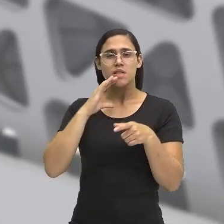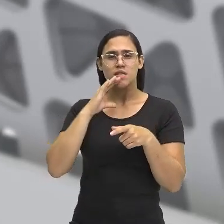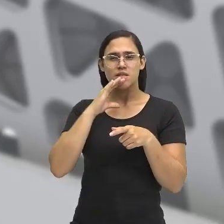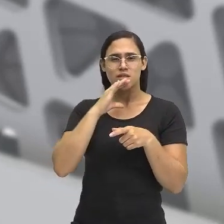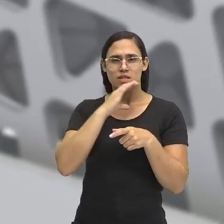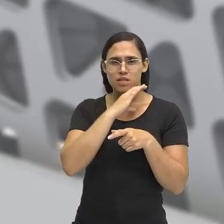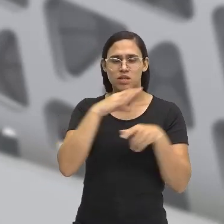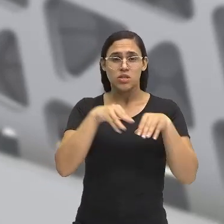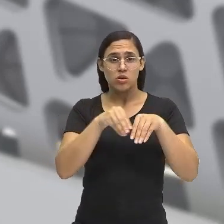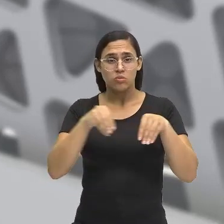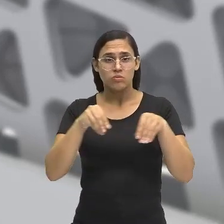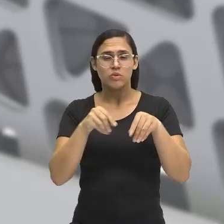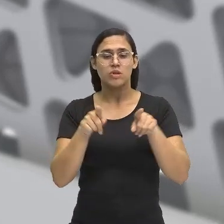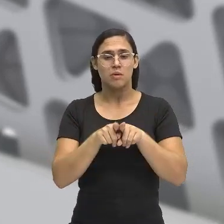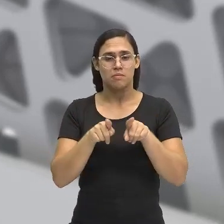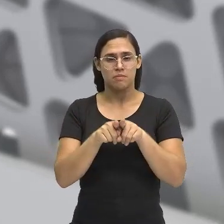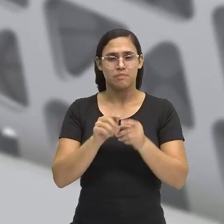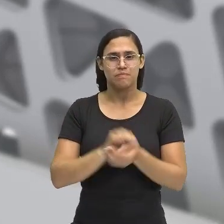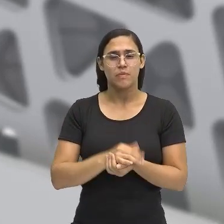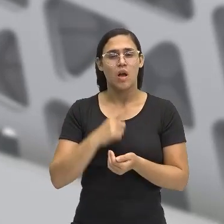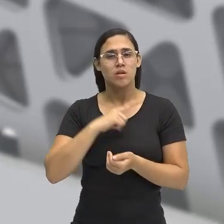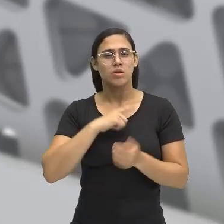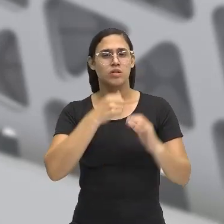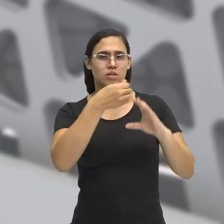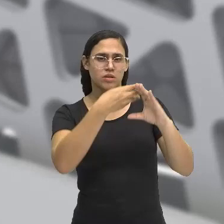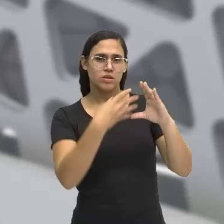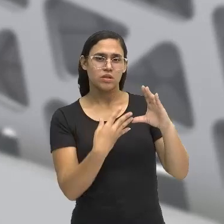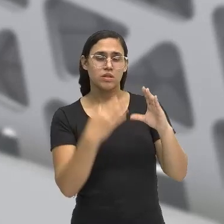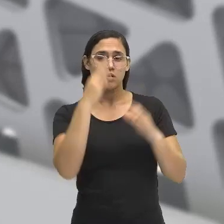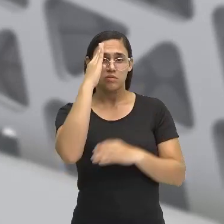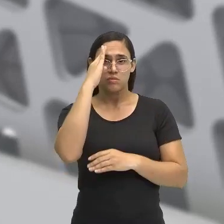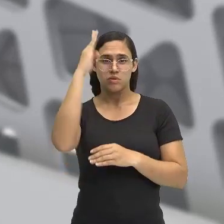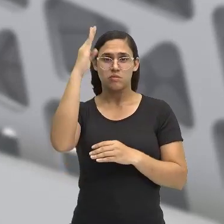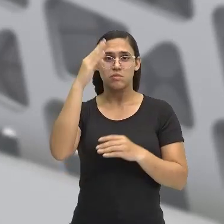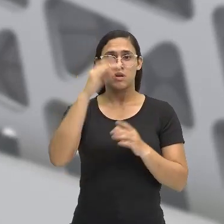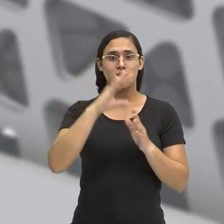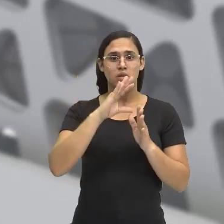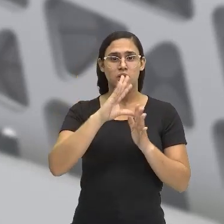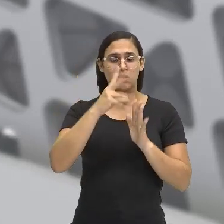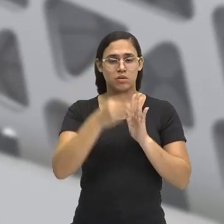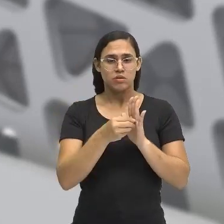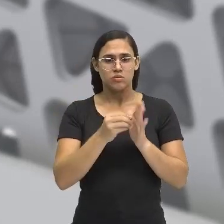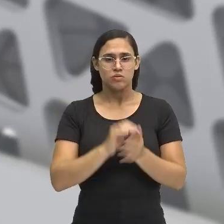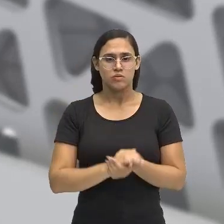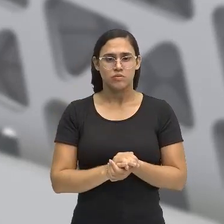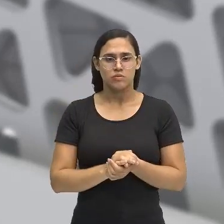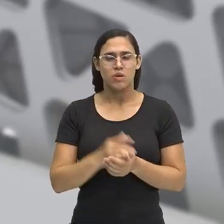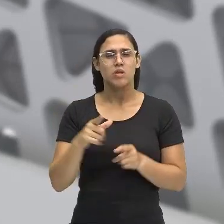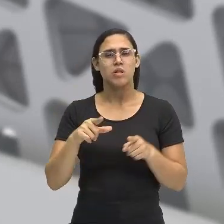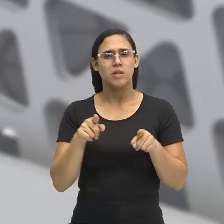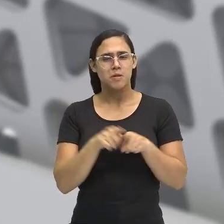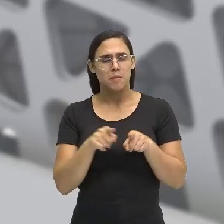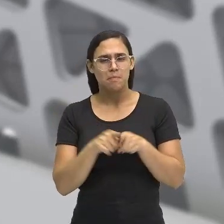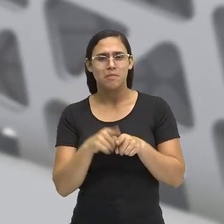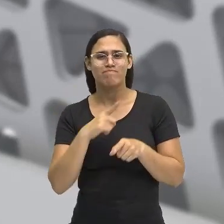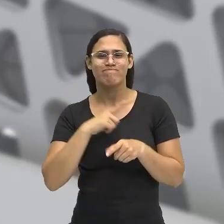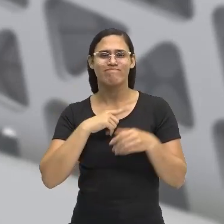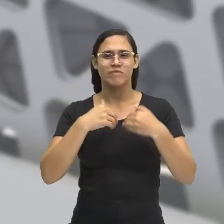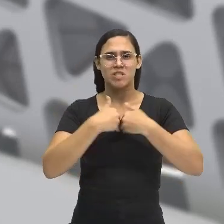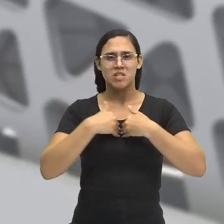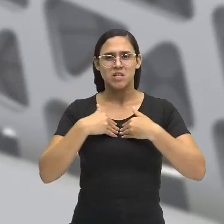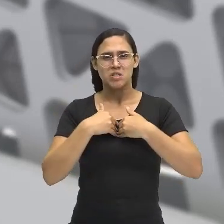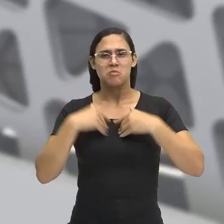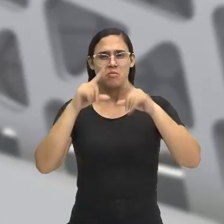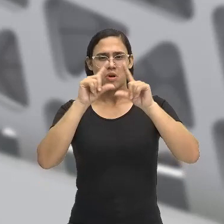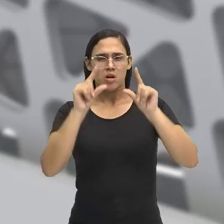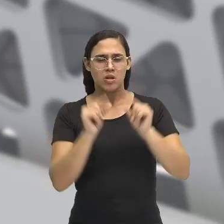e úmida, né? Então, a gente tem aí essas características principais da Amazônia. Além de que tem muitos animais, muitos